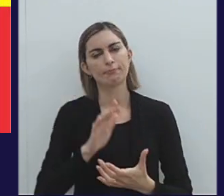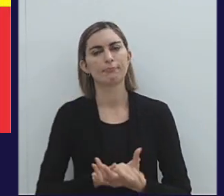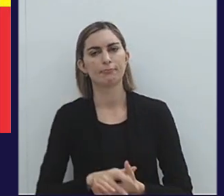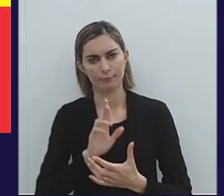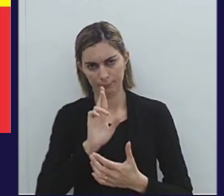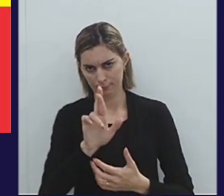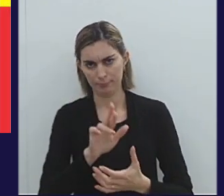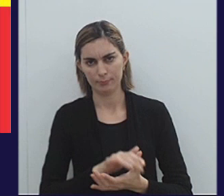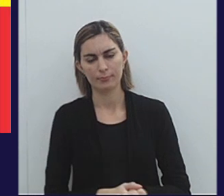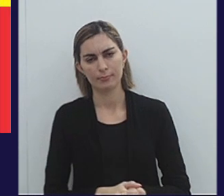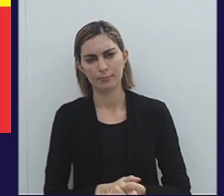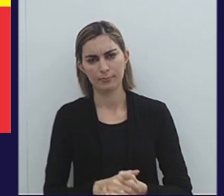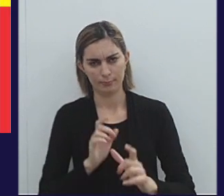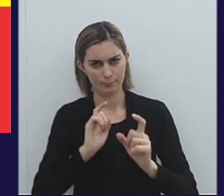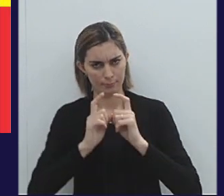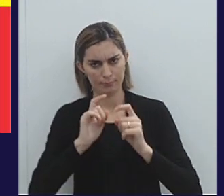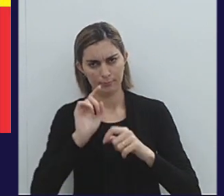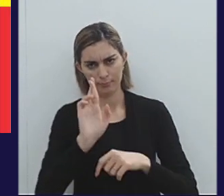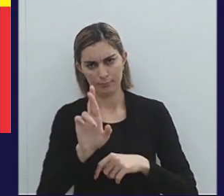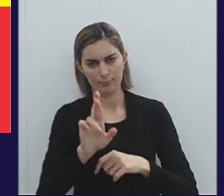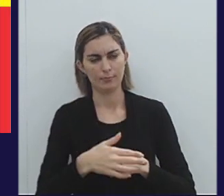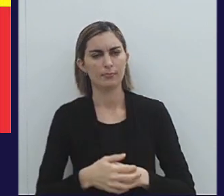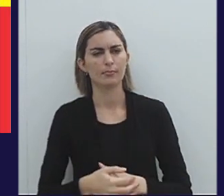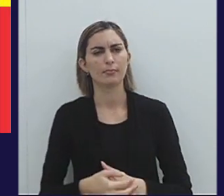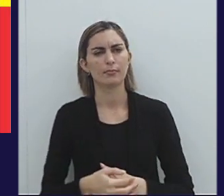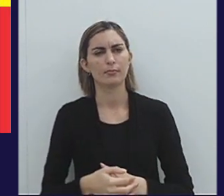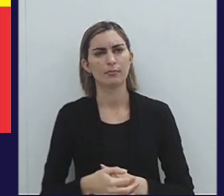Bora lá para a resposta e discutir sobre elas?